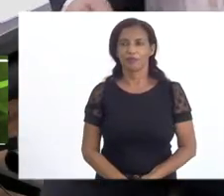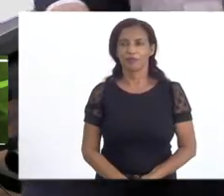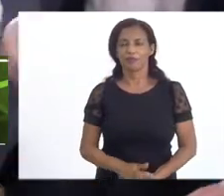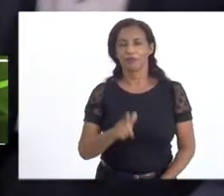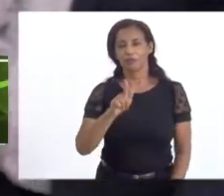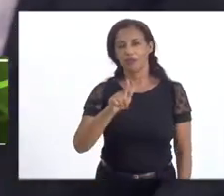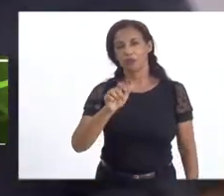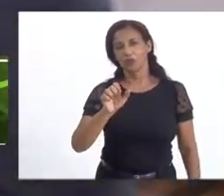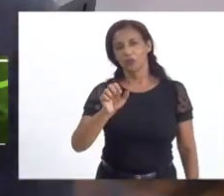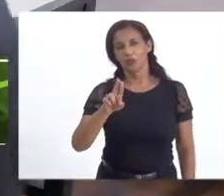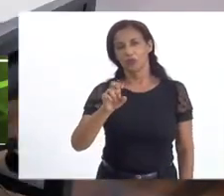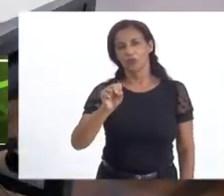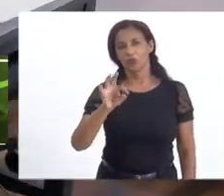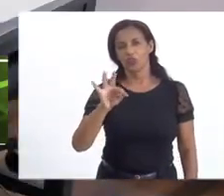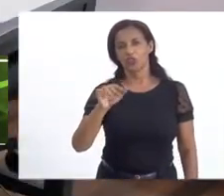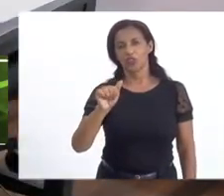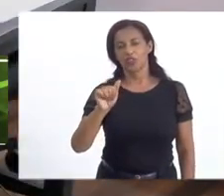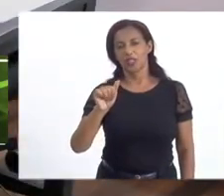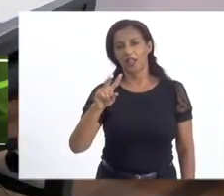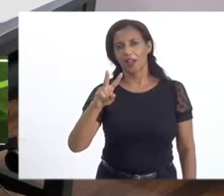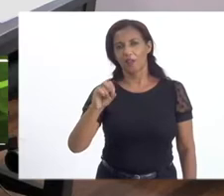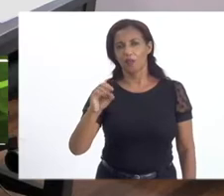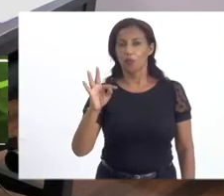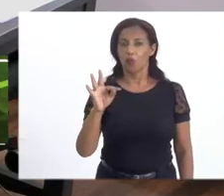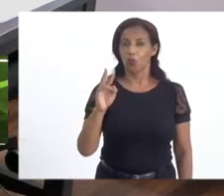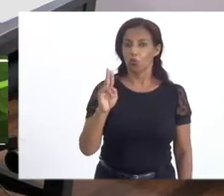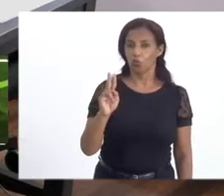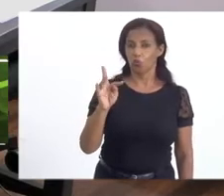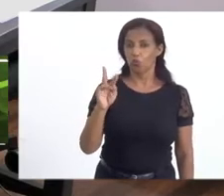Gustavo Tutuca. Está com você a palavra.